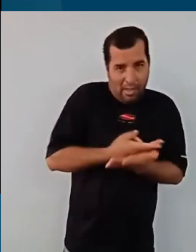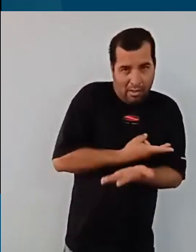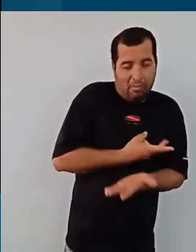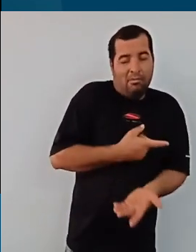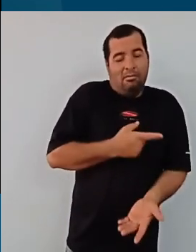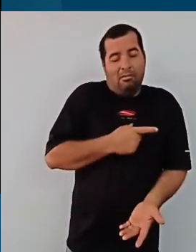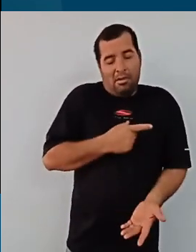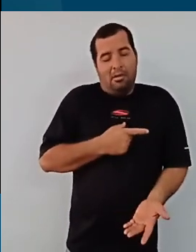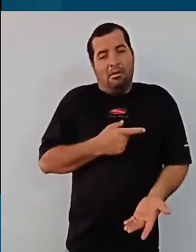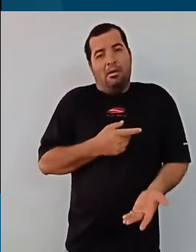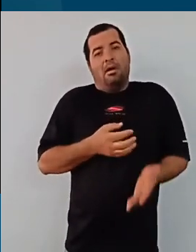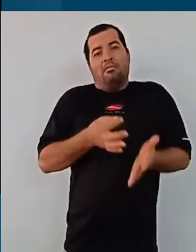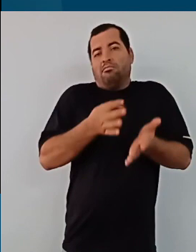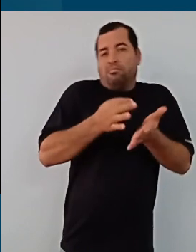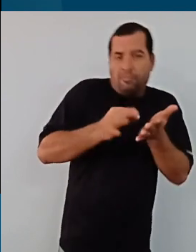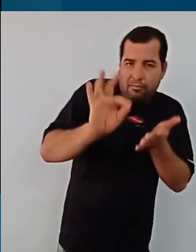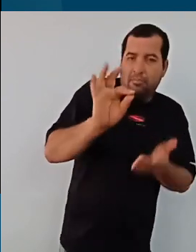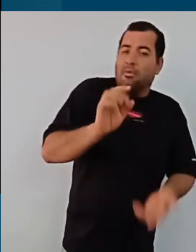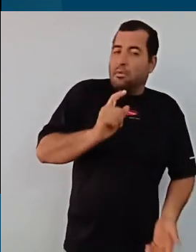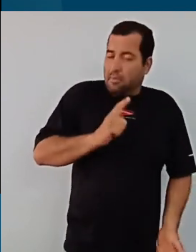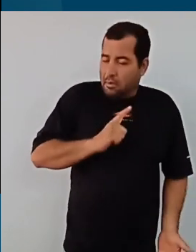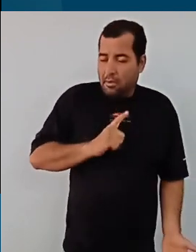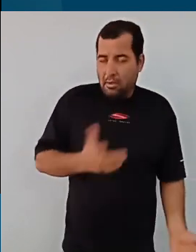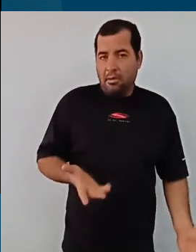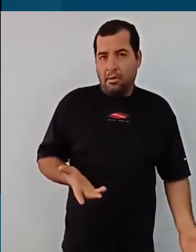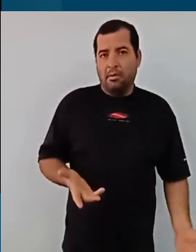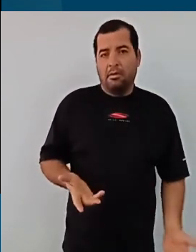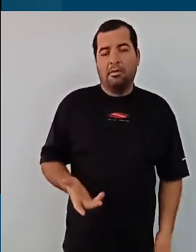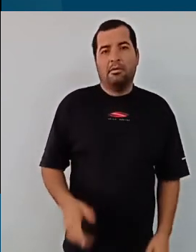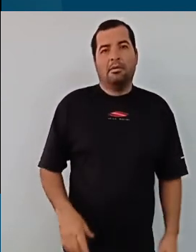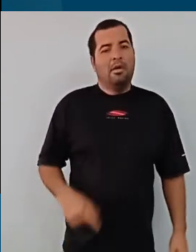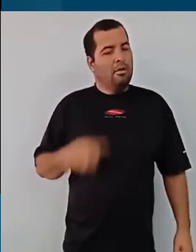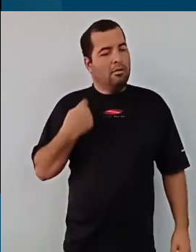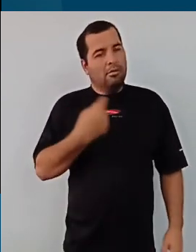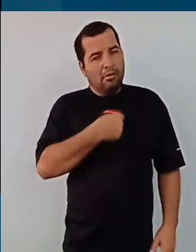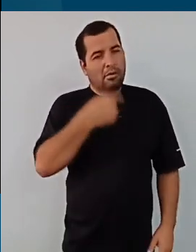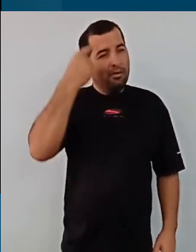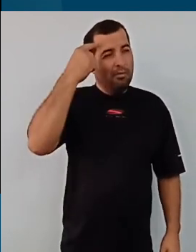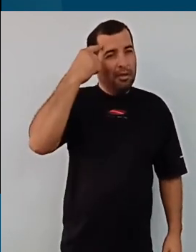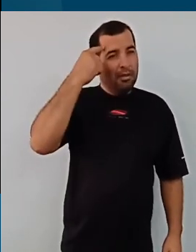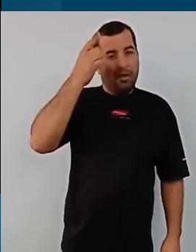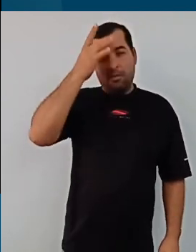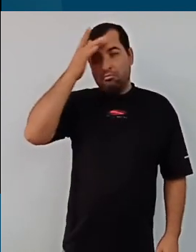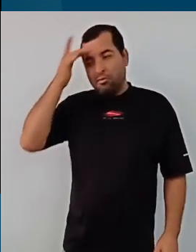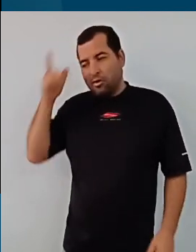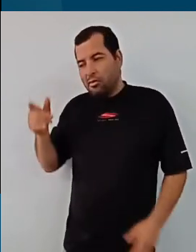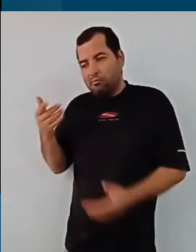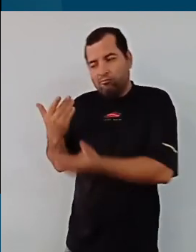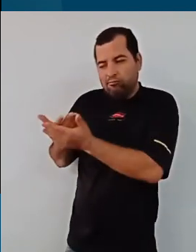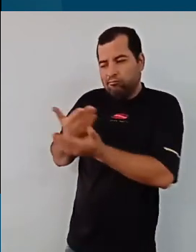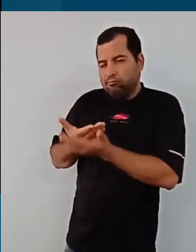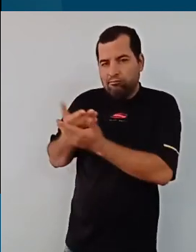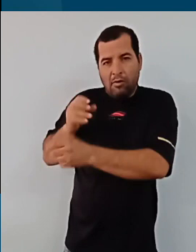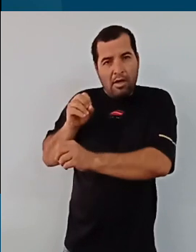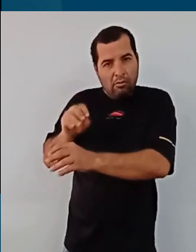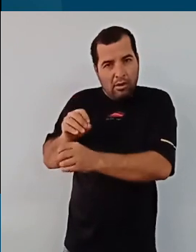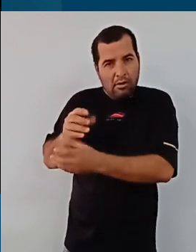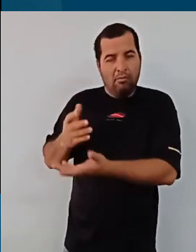e acertos. E quando a gente olha para um teórico externo,